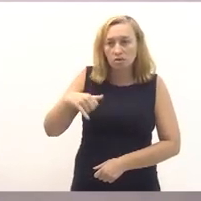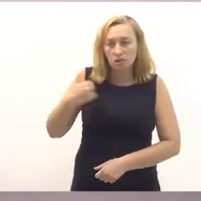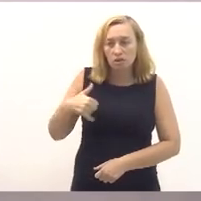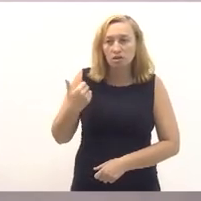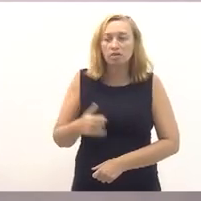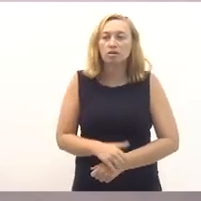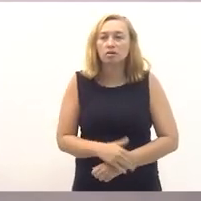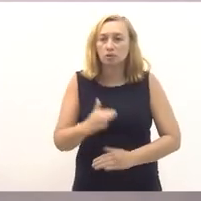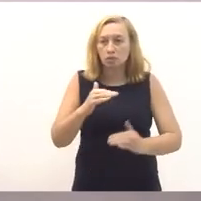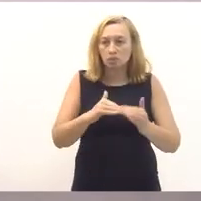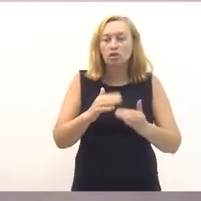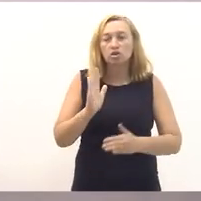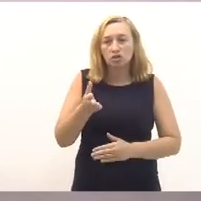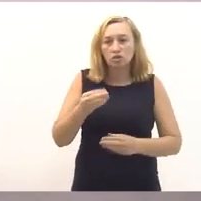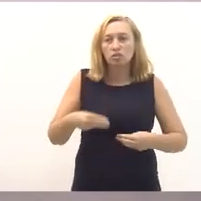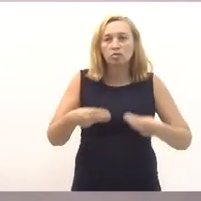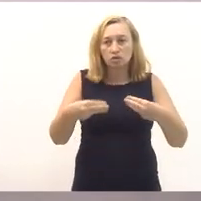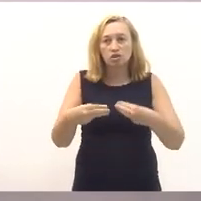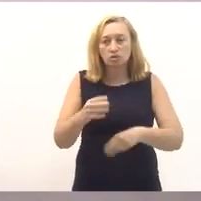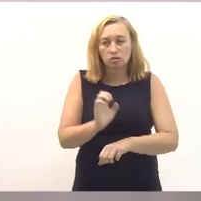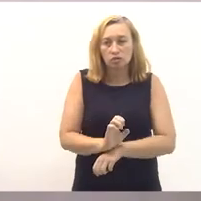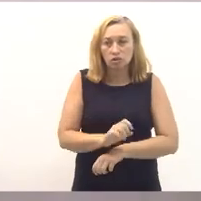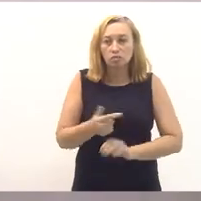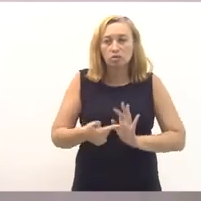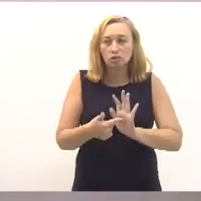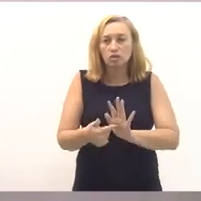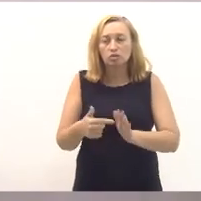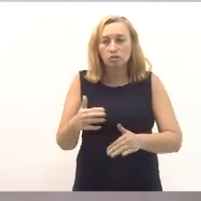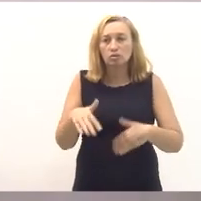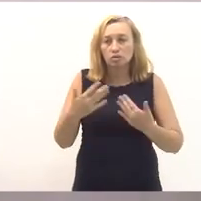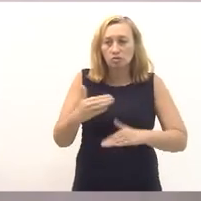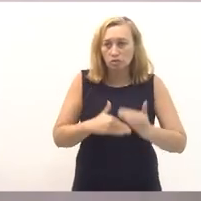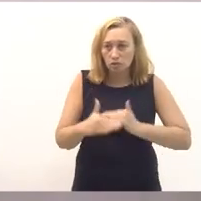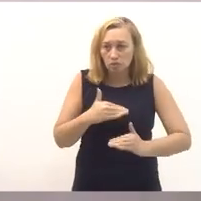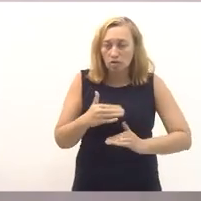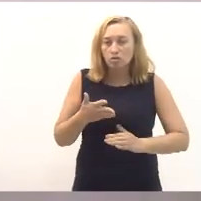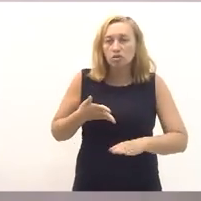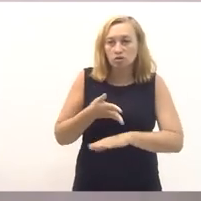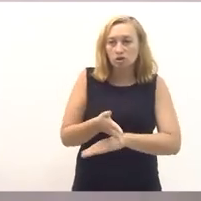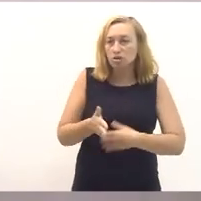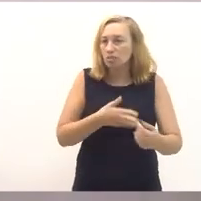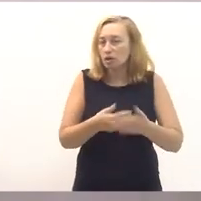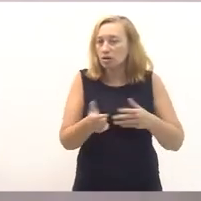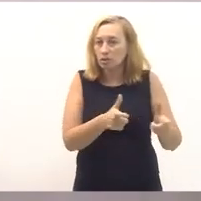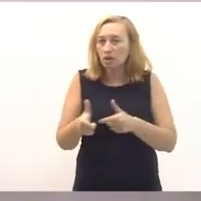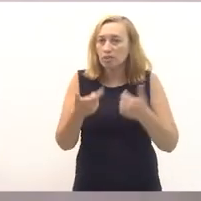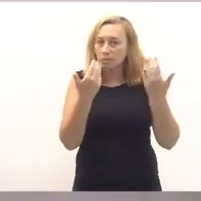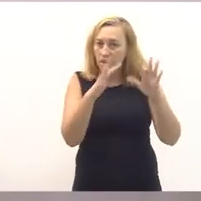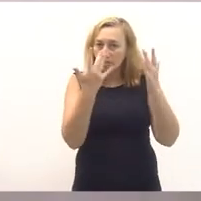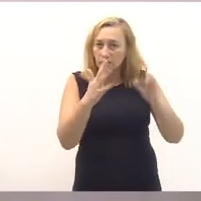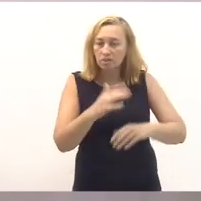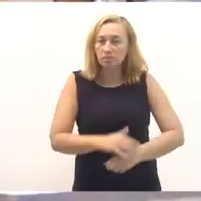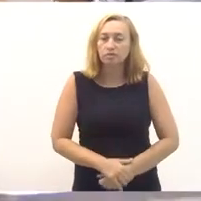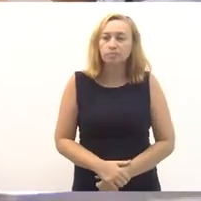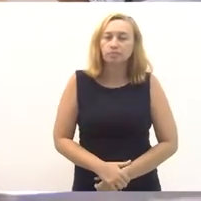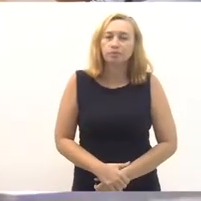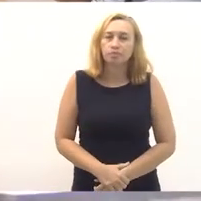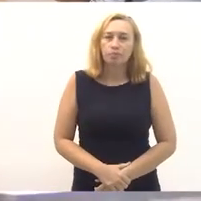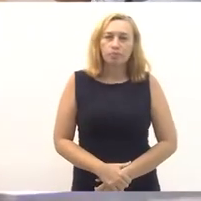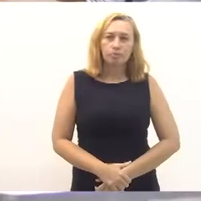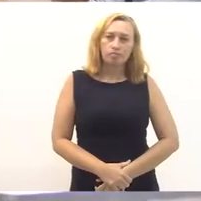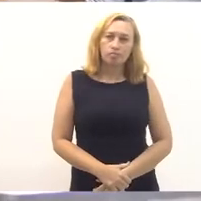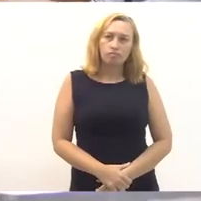egressos já foi ministro de estado bastante qualquer agresso pode chegar onde ele quiser sim parabéns a